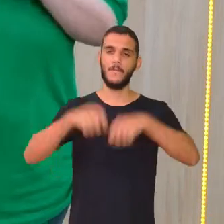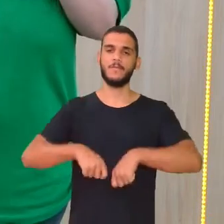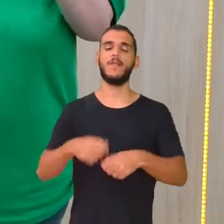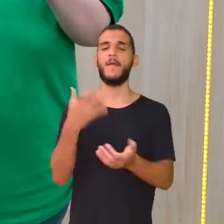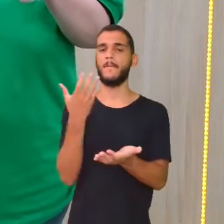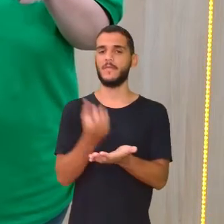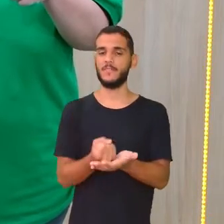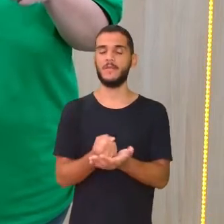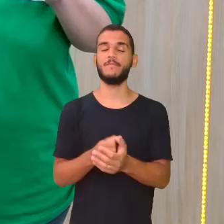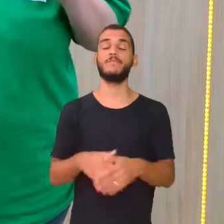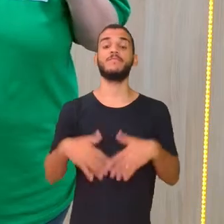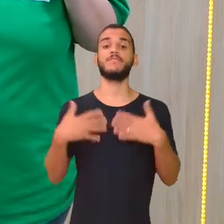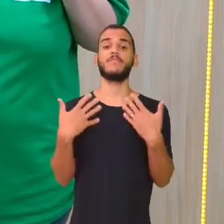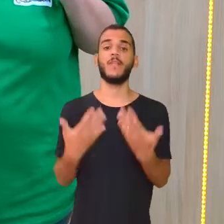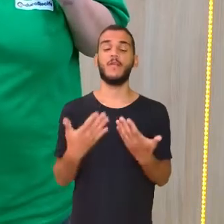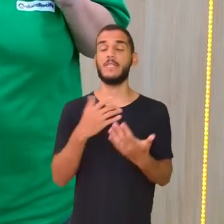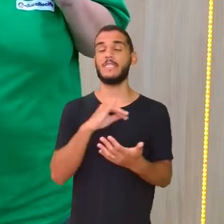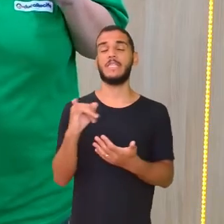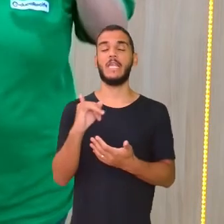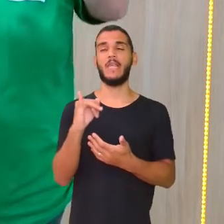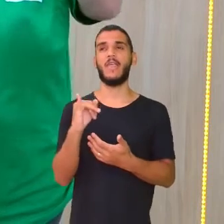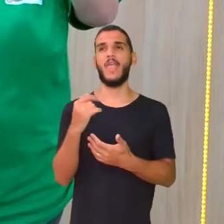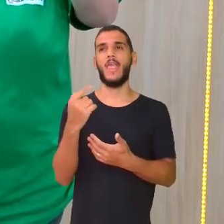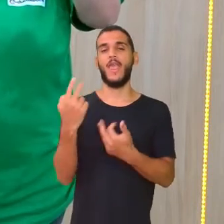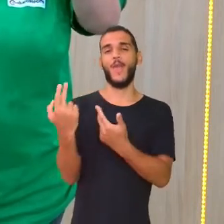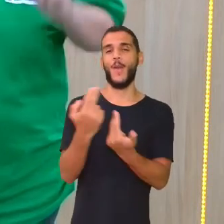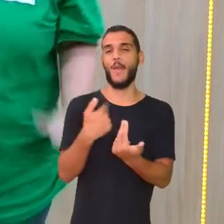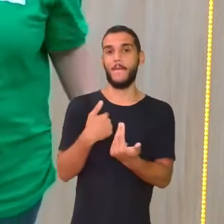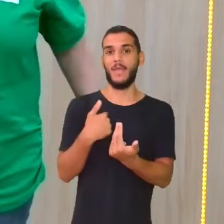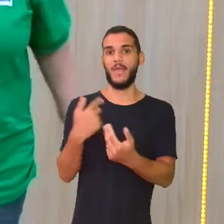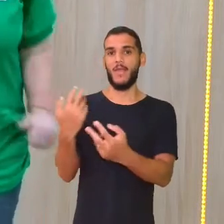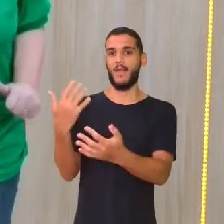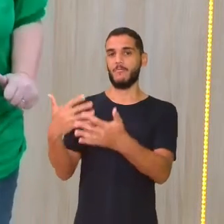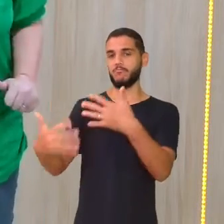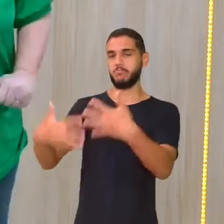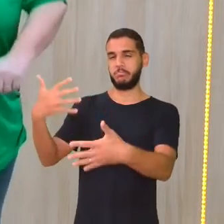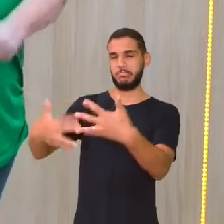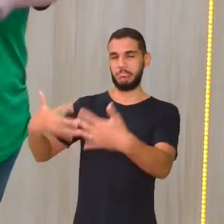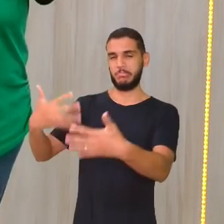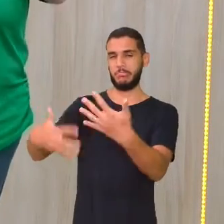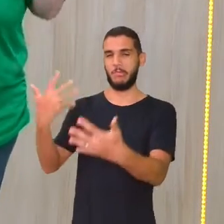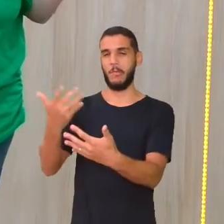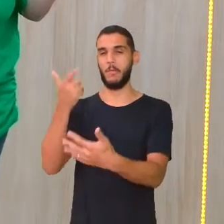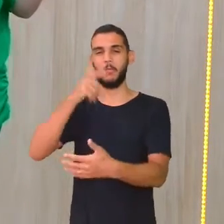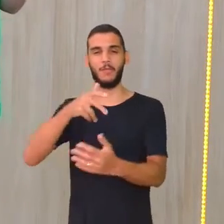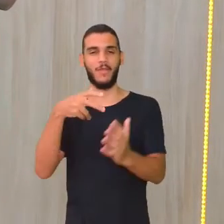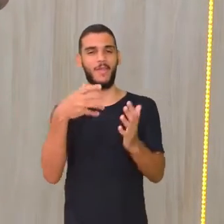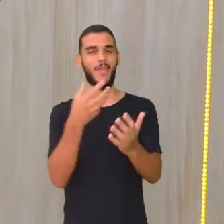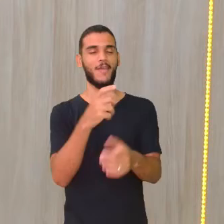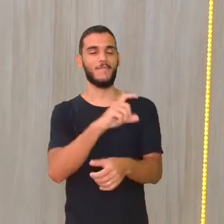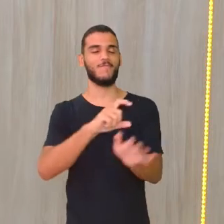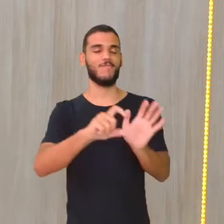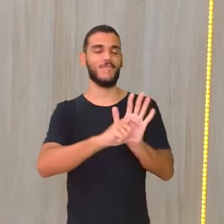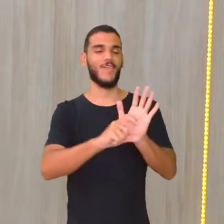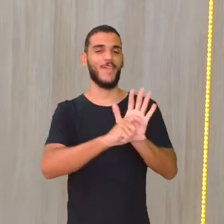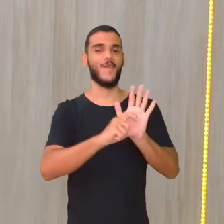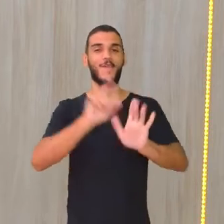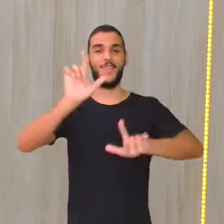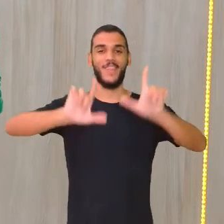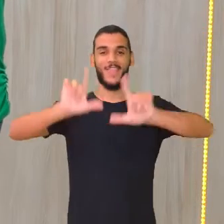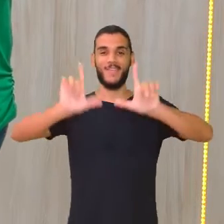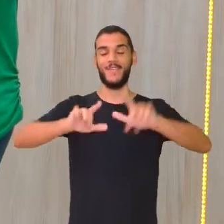lá. Se vocês forem como eu, que meio atrapalhadinha para pegar o QR Code na televisão, vai lá na tua loja de